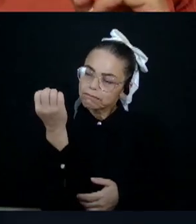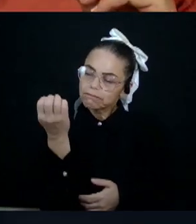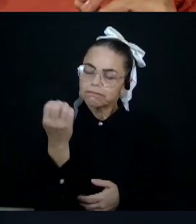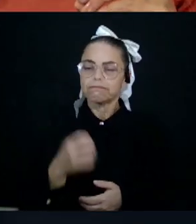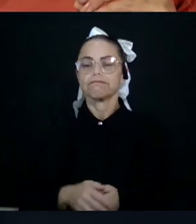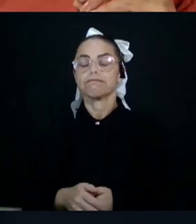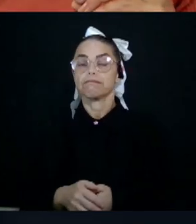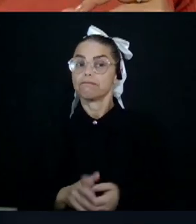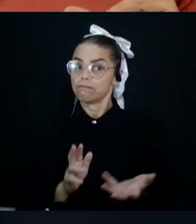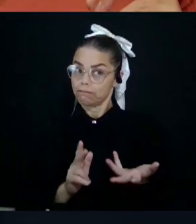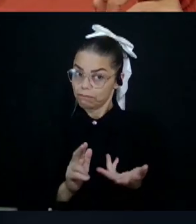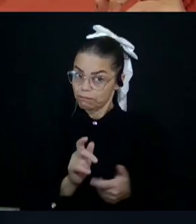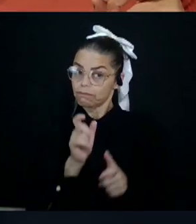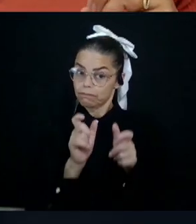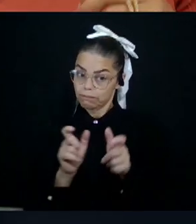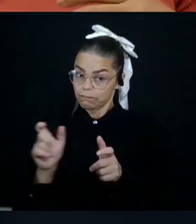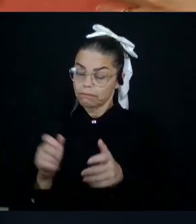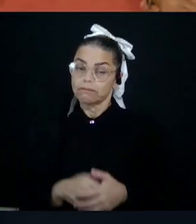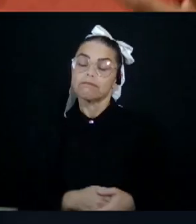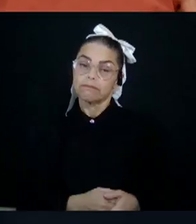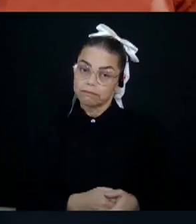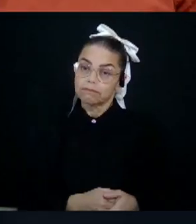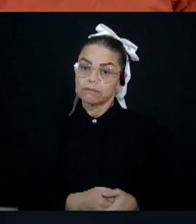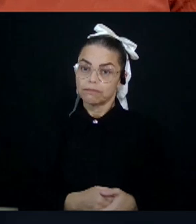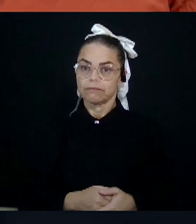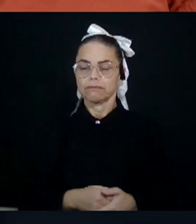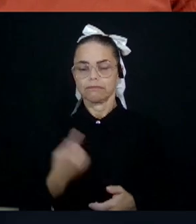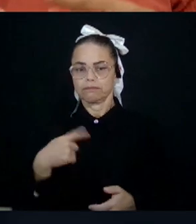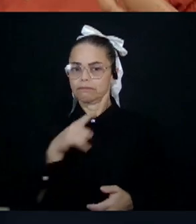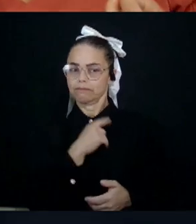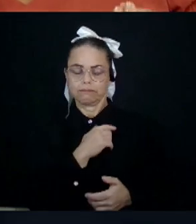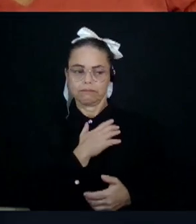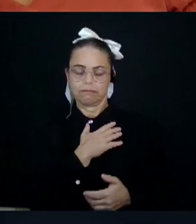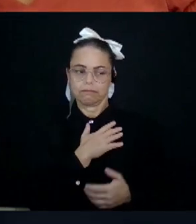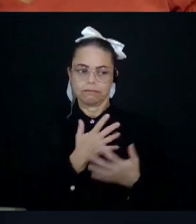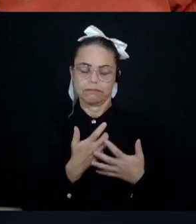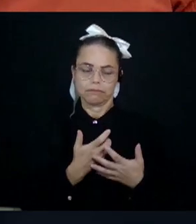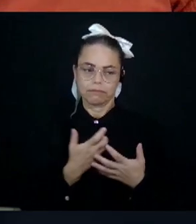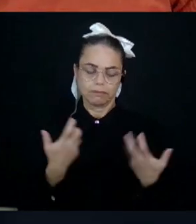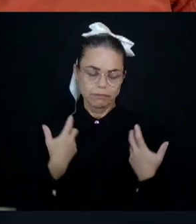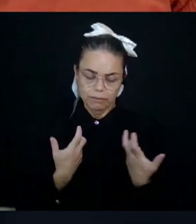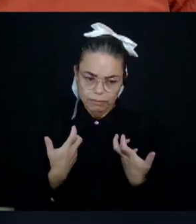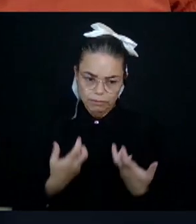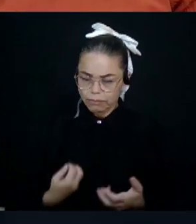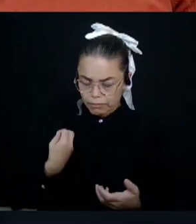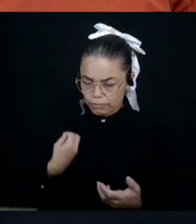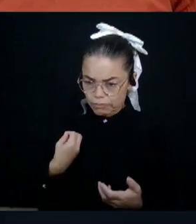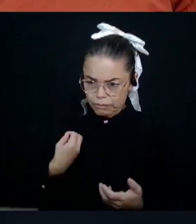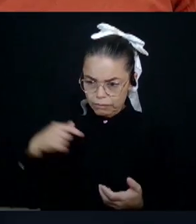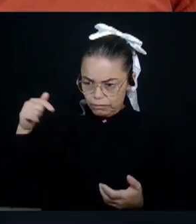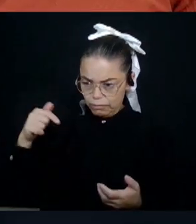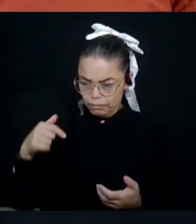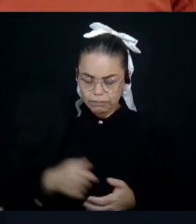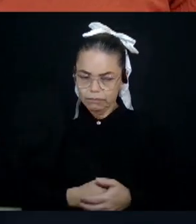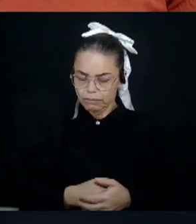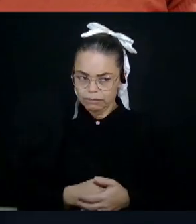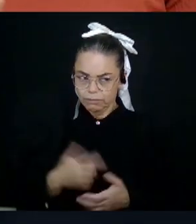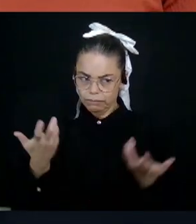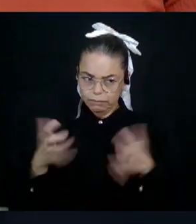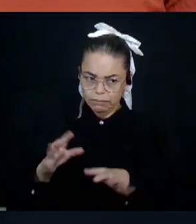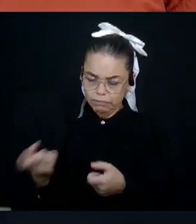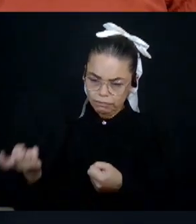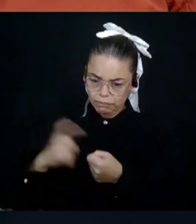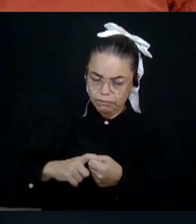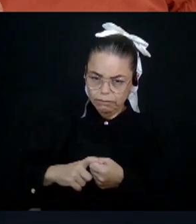eu já ouvi muita gente falar que assim, nossa, quero ficar aqui, quero viver aqui, né? Eu não quero voltar mais. Com você